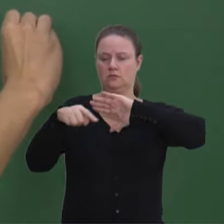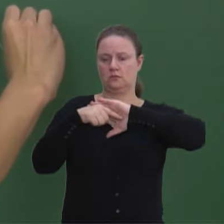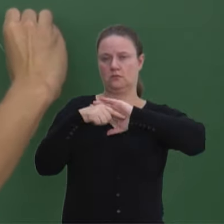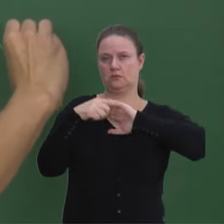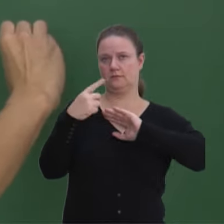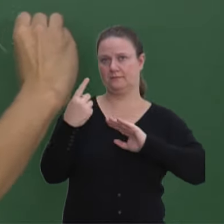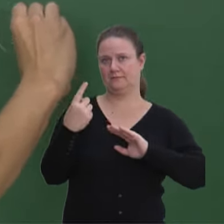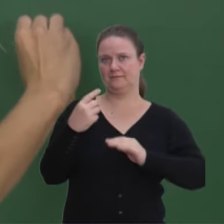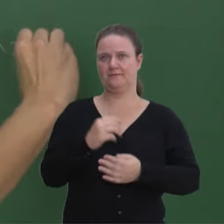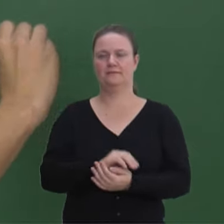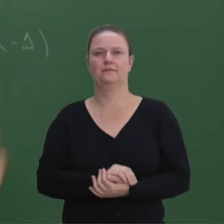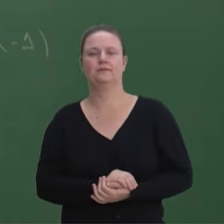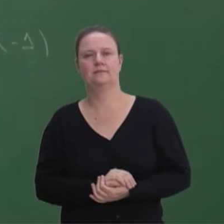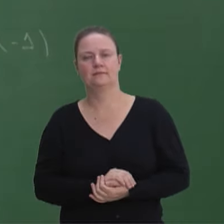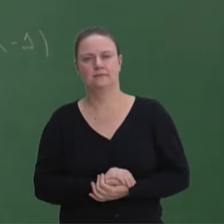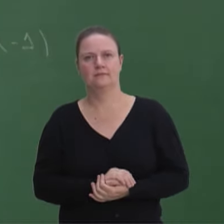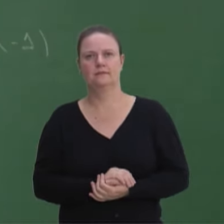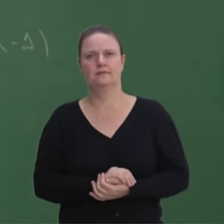1.